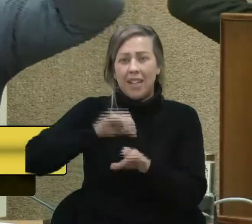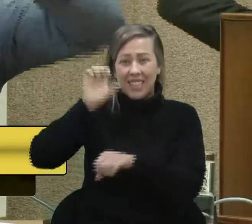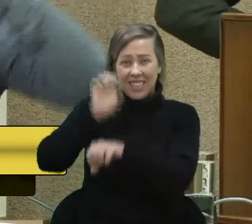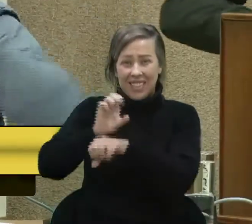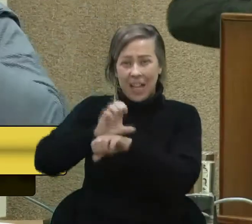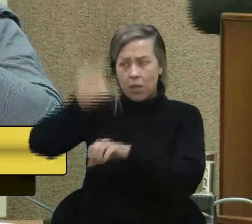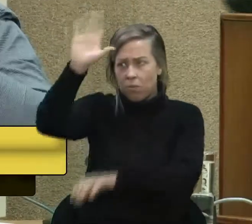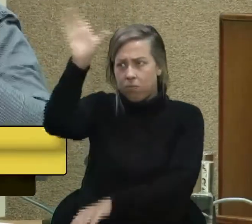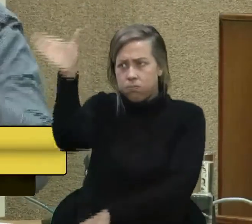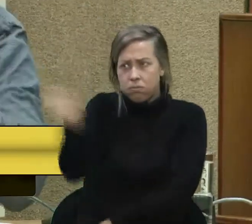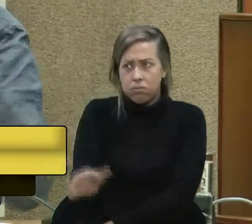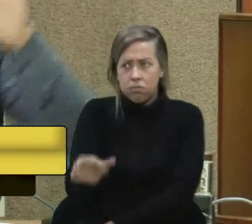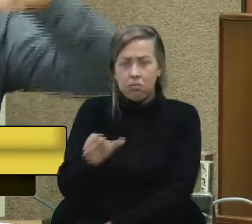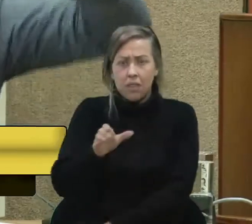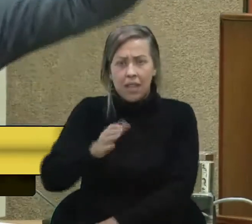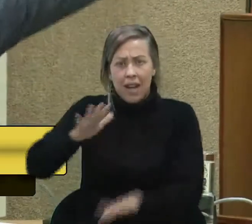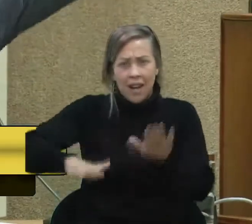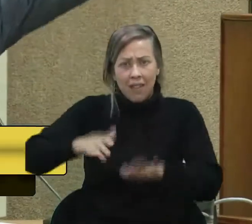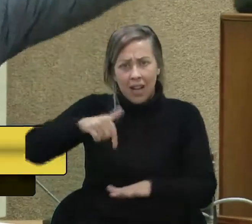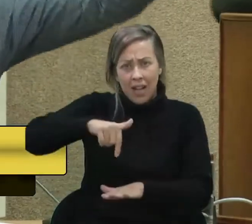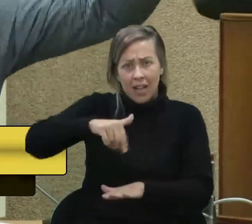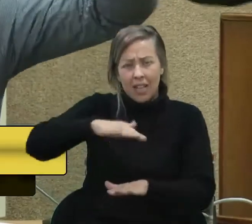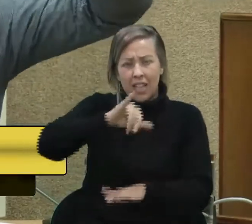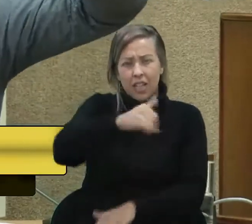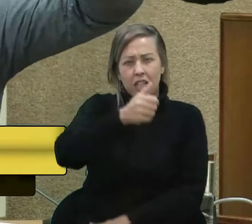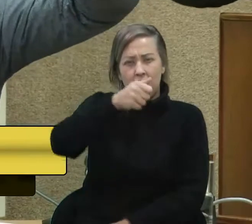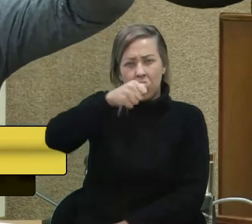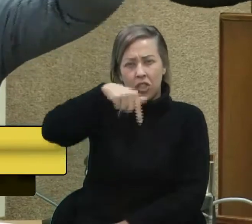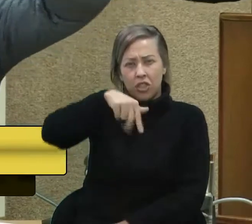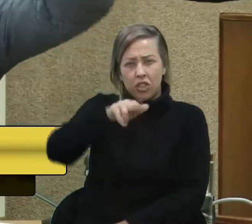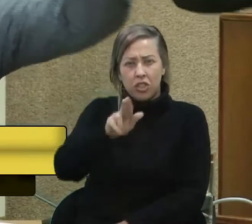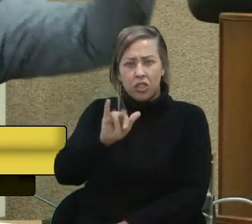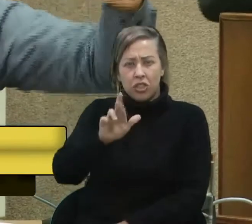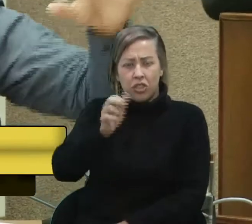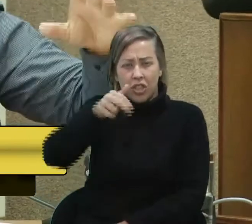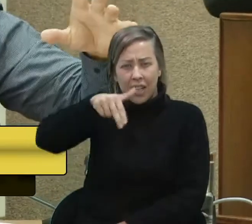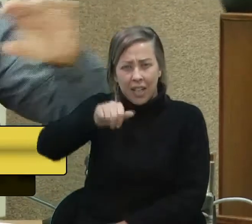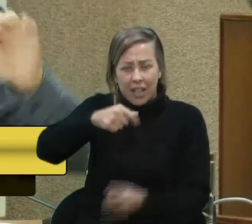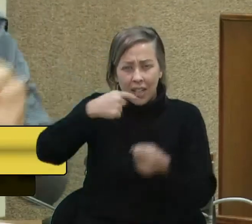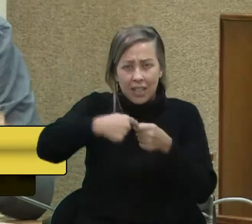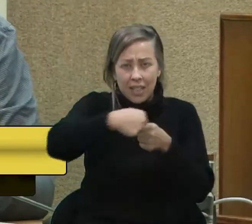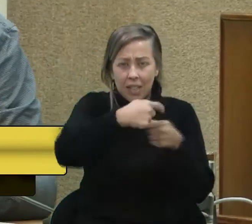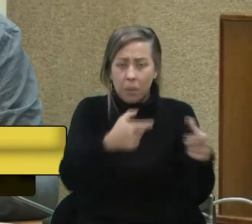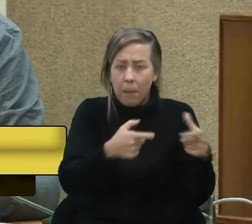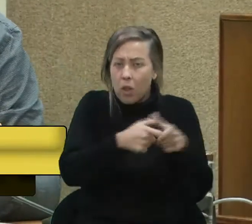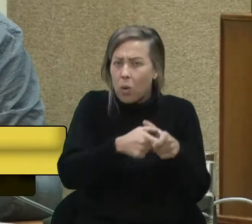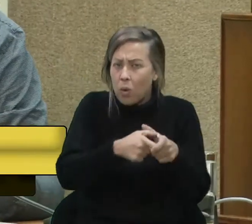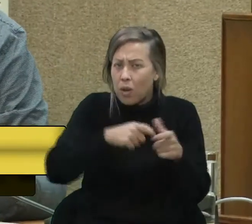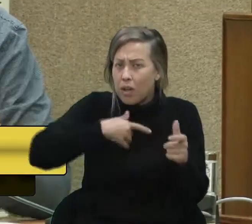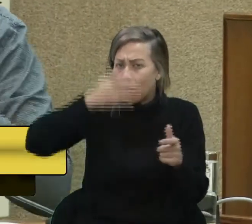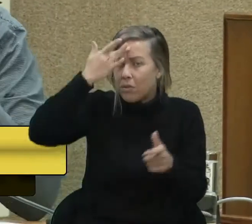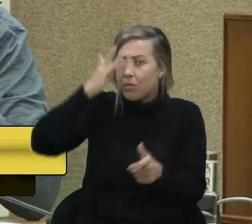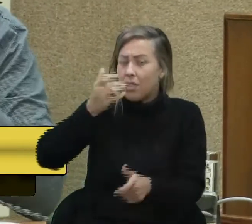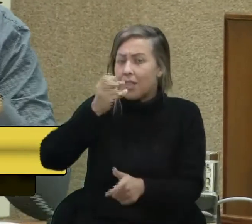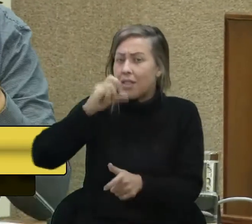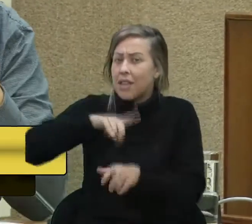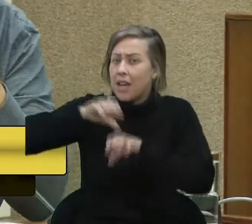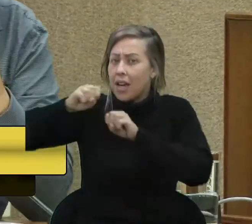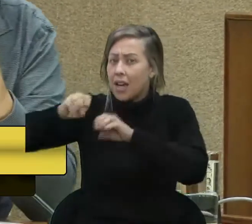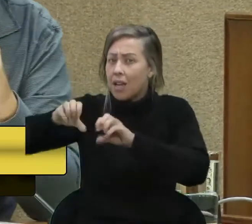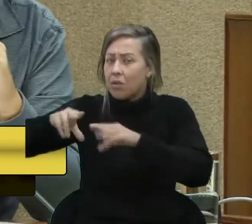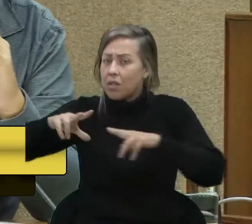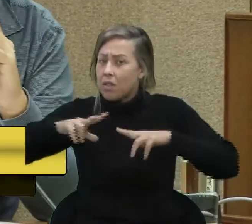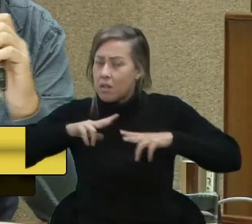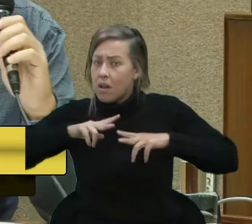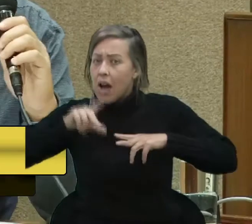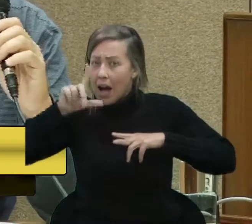e mesmo aqui, ou seja, se a gente for para Jaquirana, ou seja, essas cidades menores, eu não sei se tem educação privada. E aí cabe sim